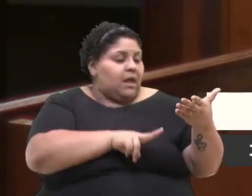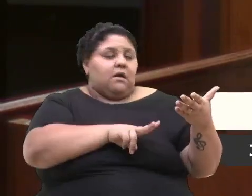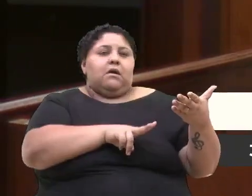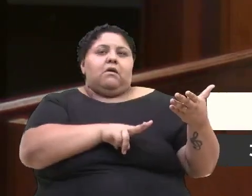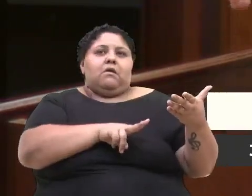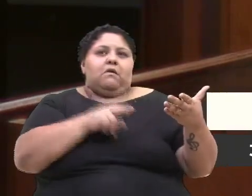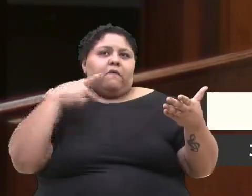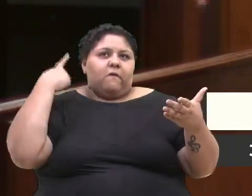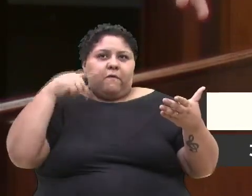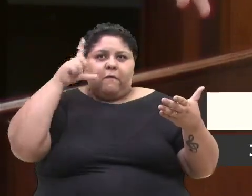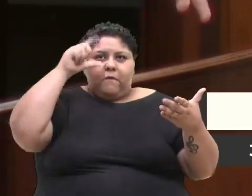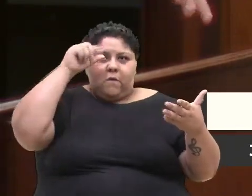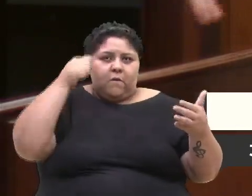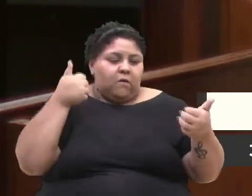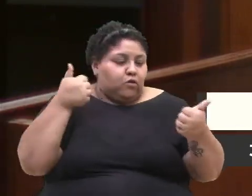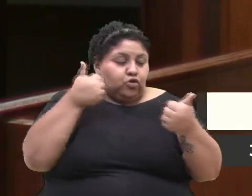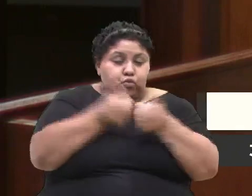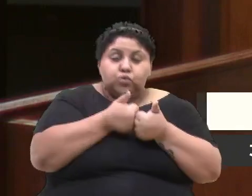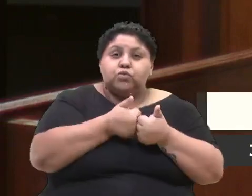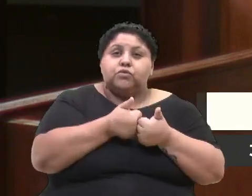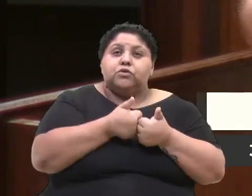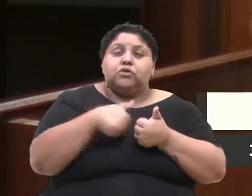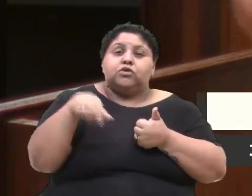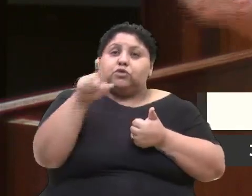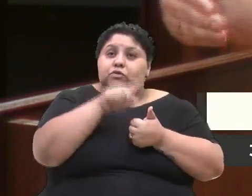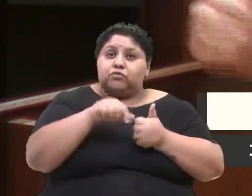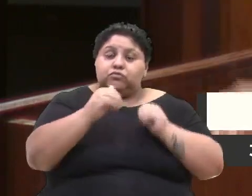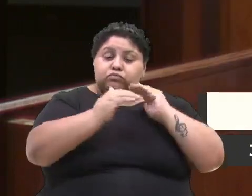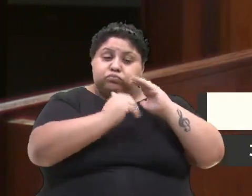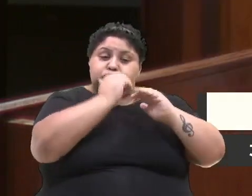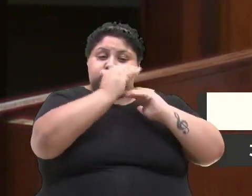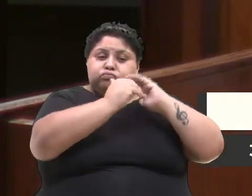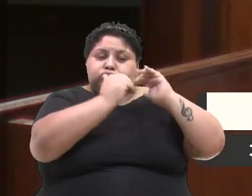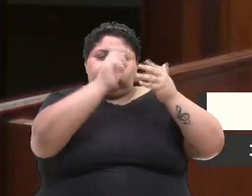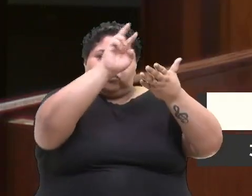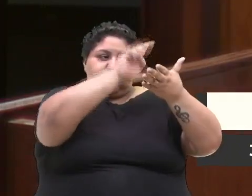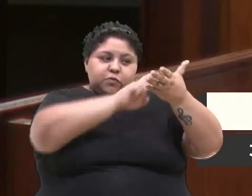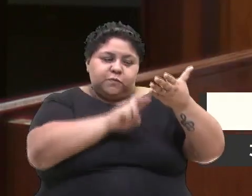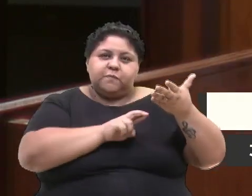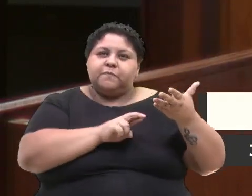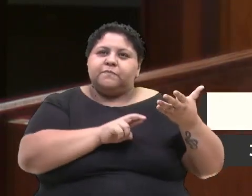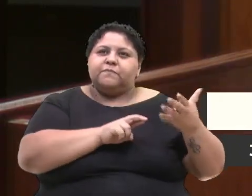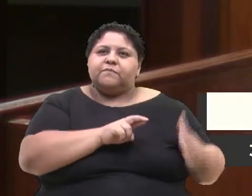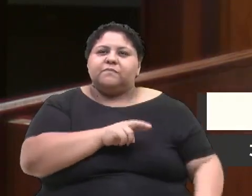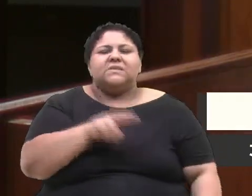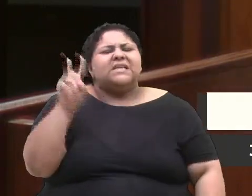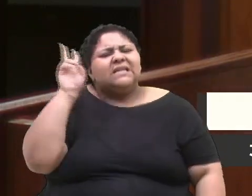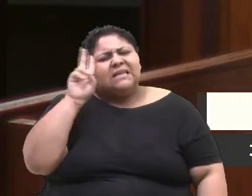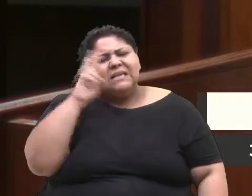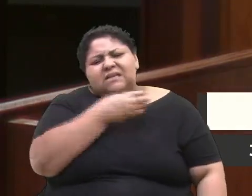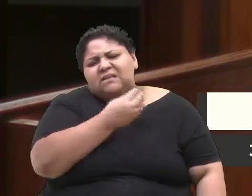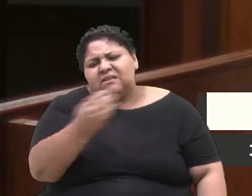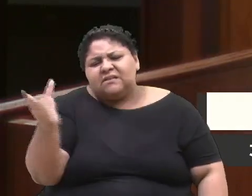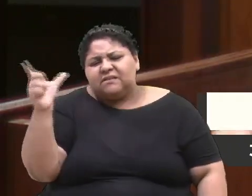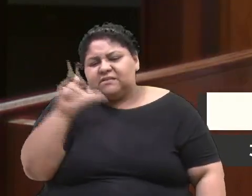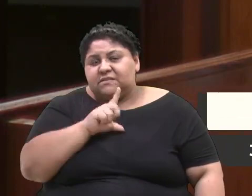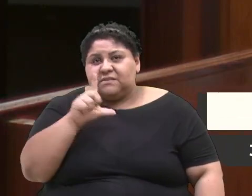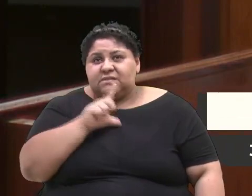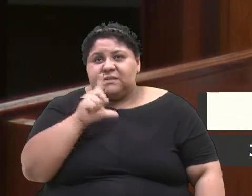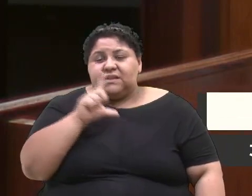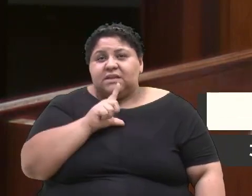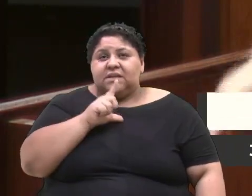por exemplo, juntamente conosco, que nós construímos esse relatório, leu por diversas vezes que tem essa